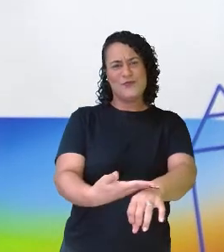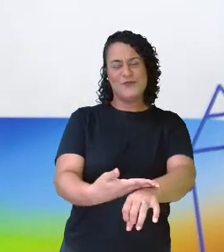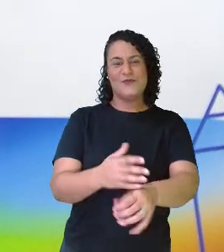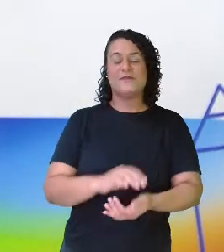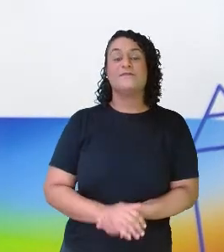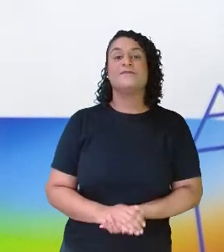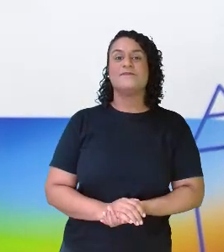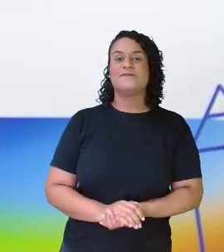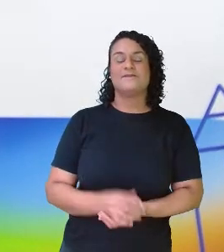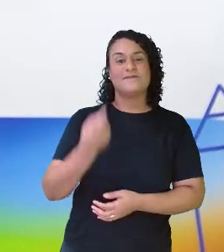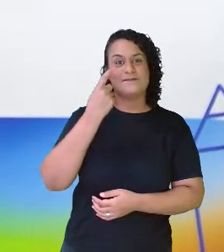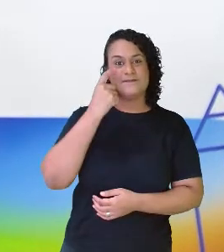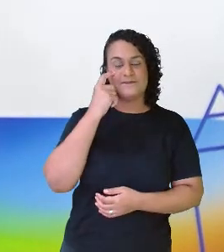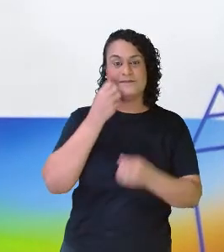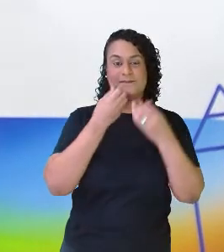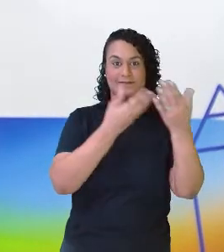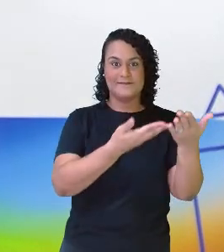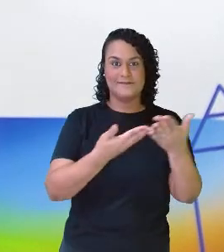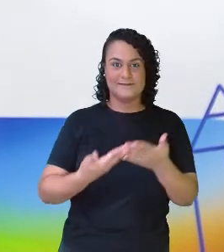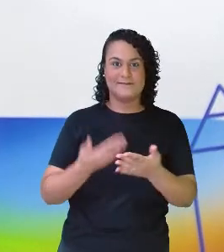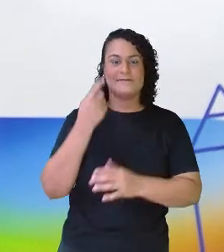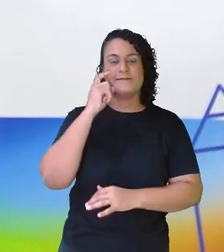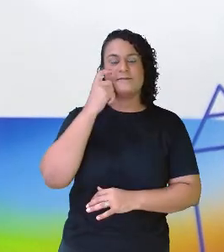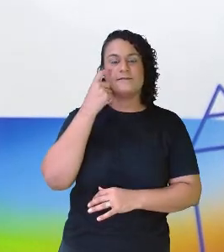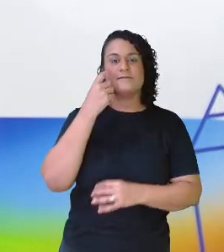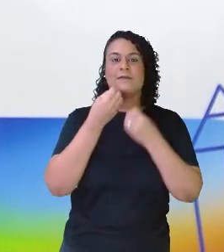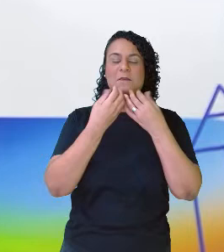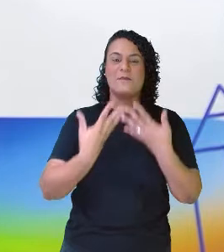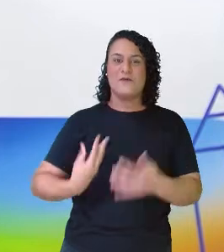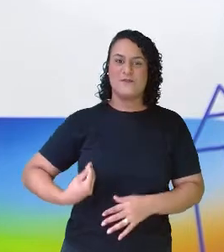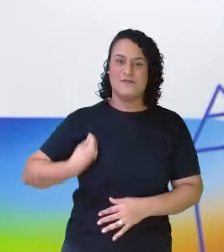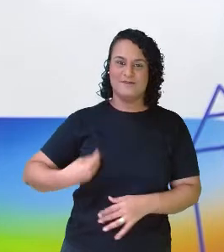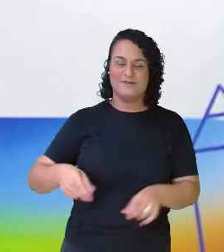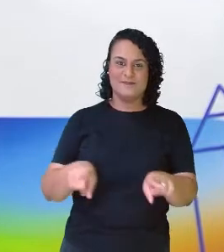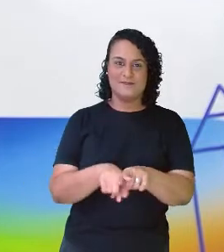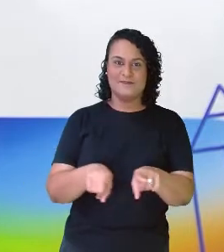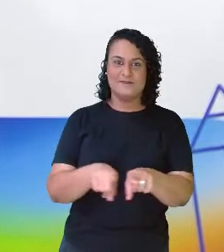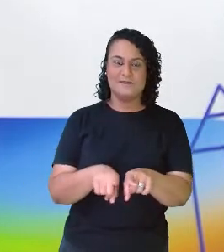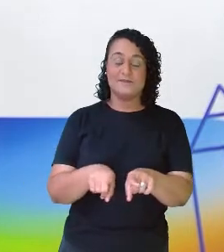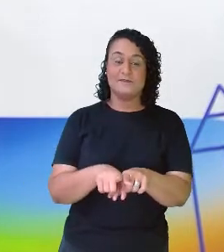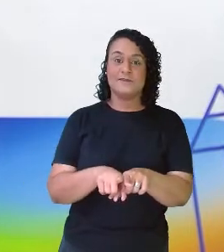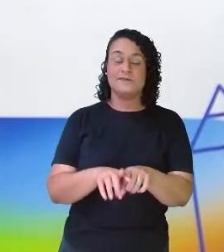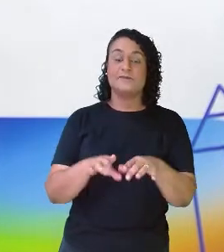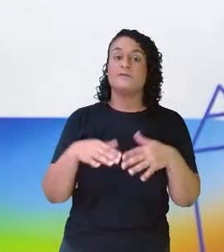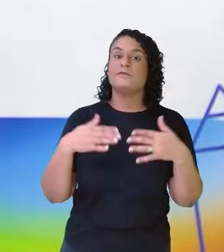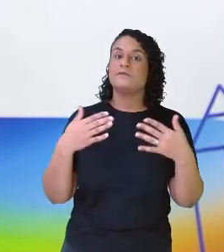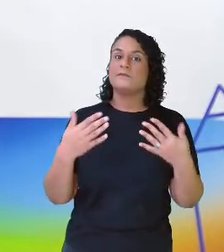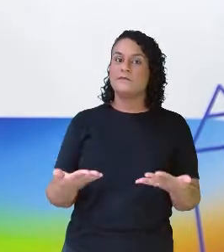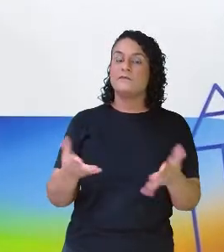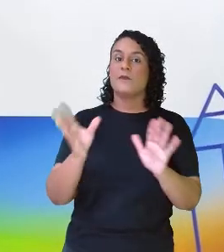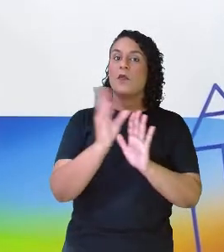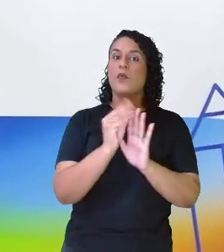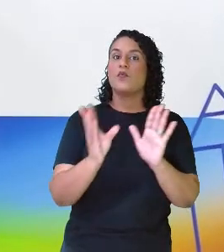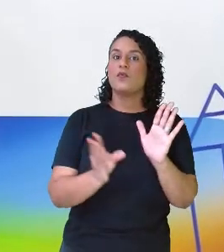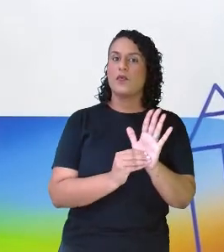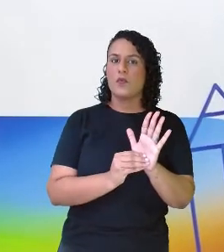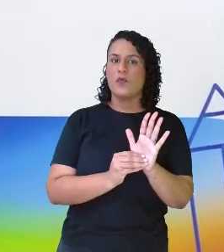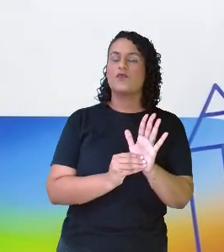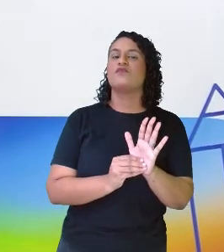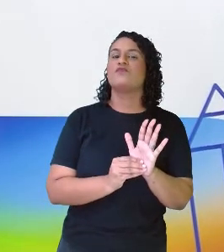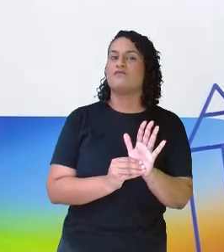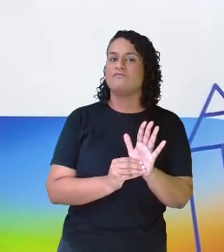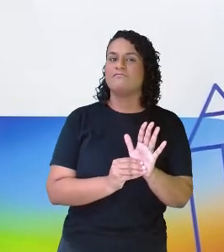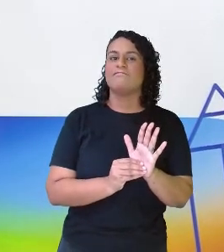Ai, Elaine, muito bem-vinda, Elaine. Bom que você está aqui com a gente também. Olha só, o nosso conteúdo de hoje, de